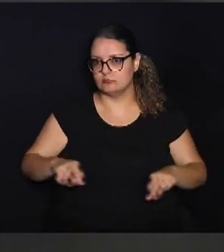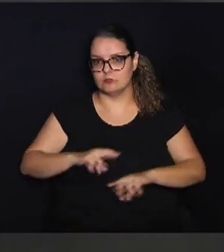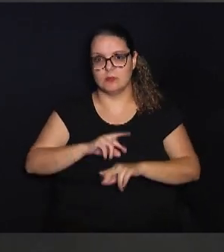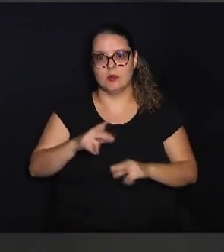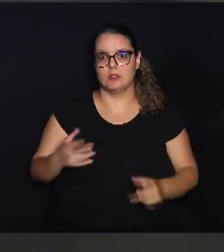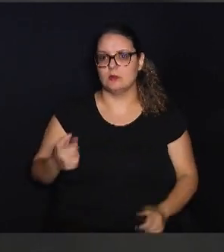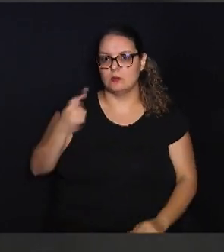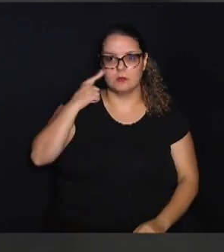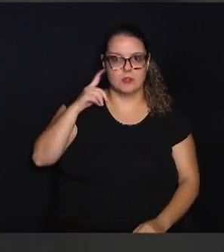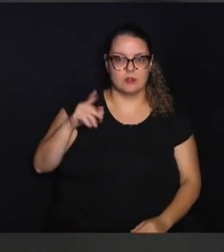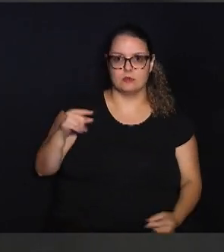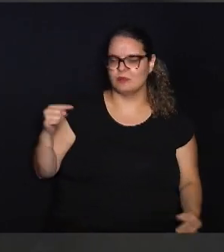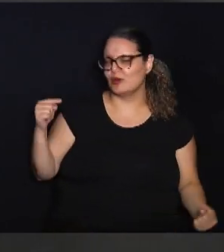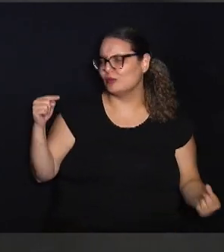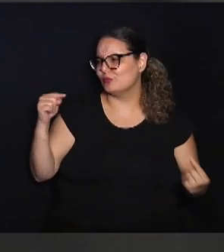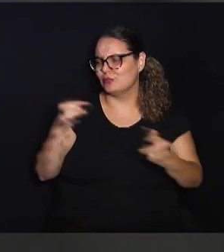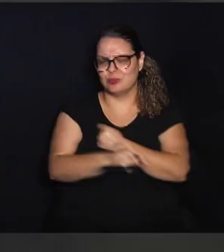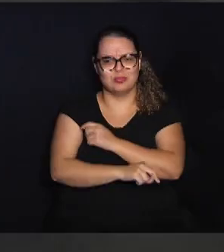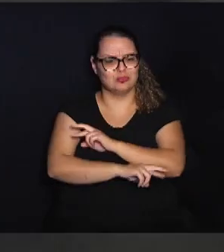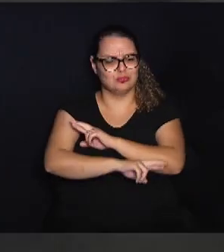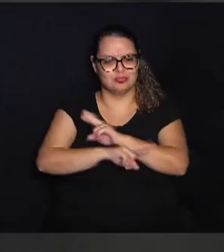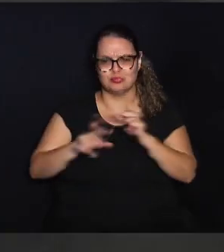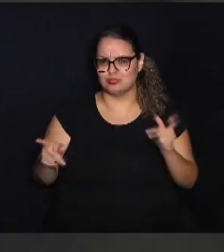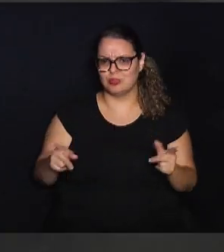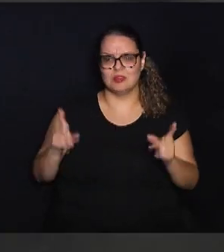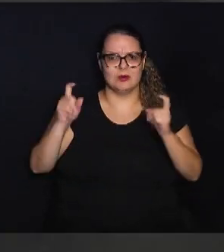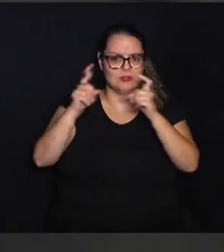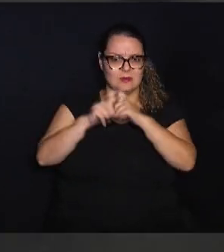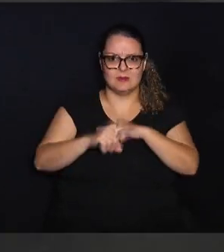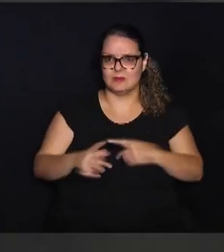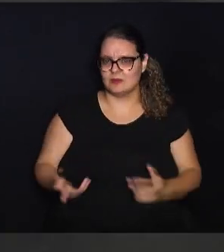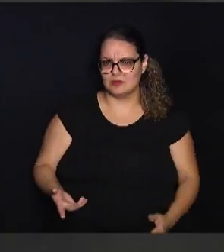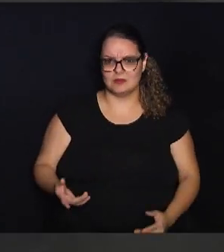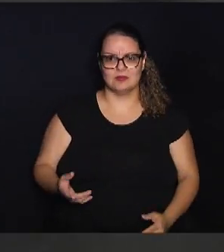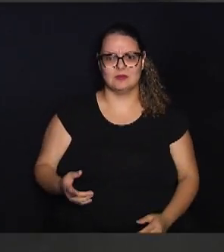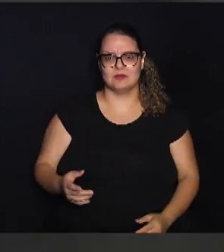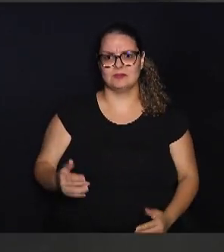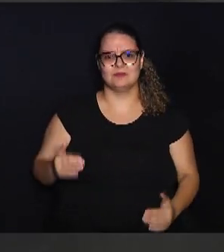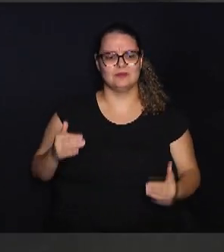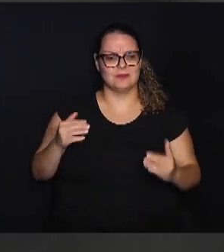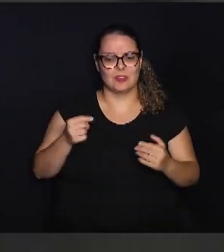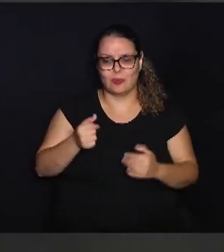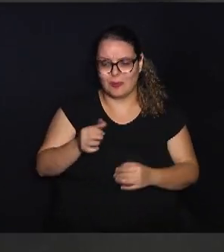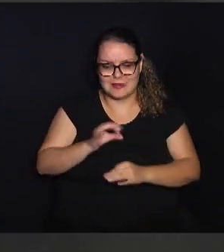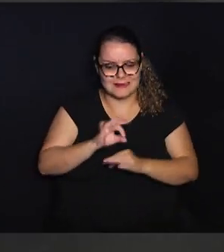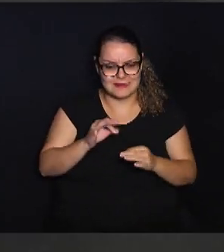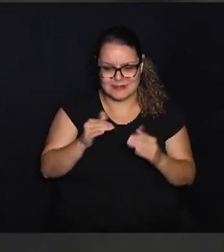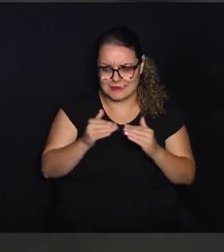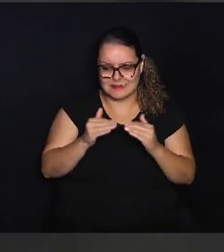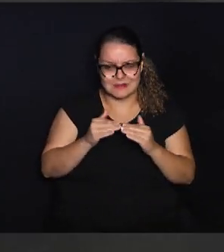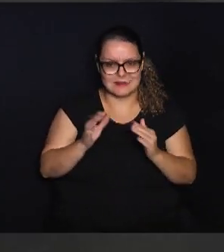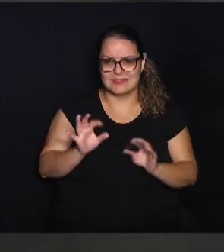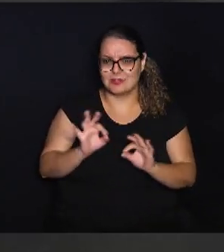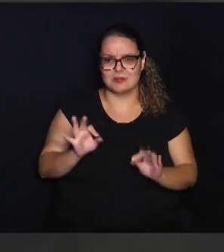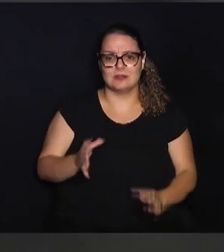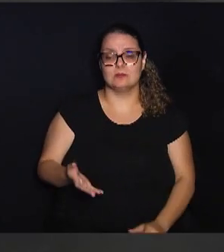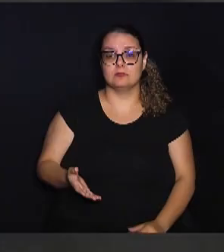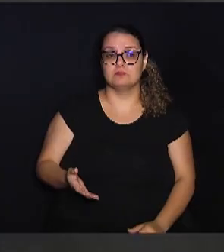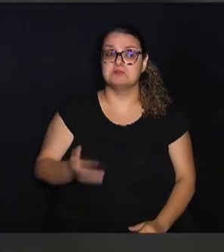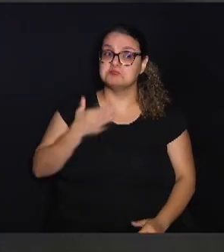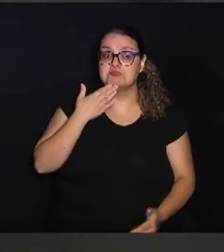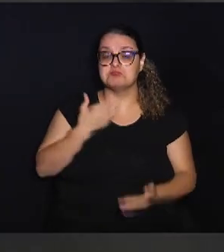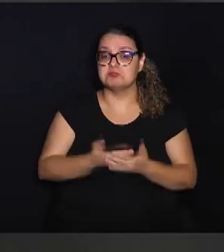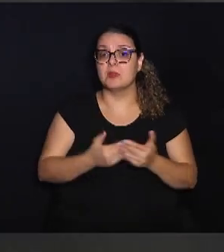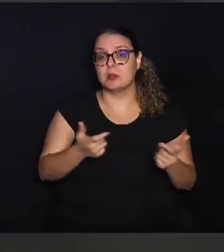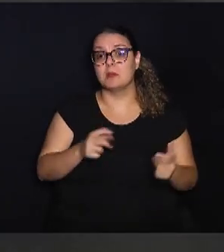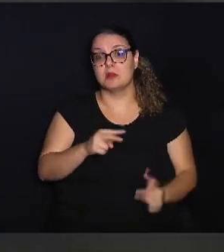Minhas ideias são totalmente opostas, dificilmente não bate quase nada, né? Mas por incrível que pareça, a maioria